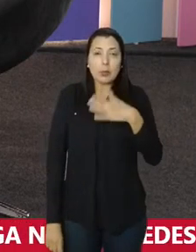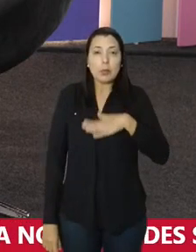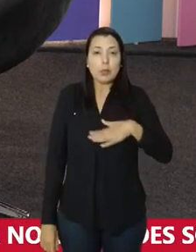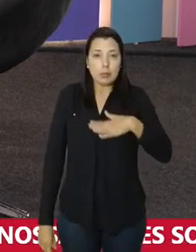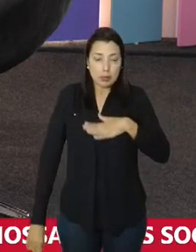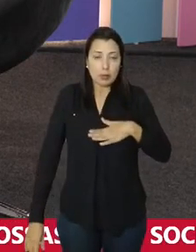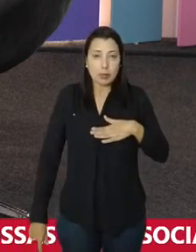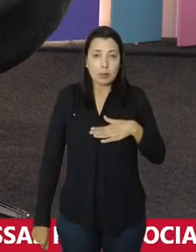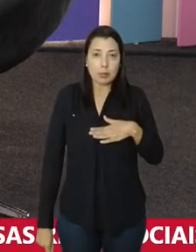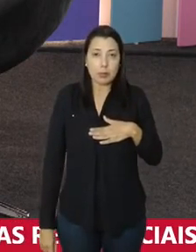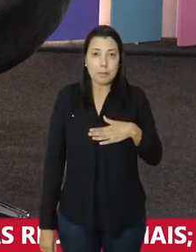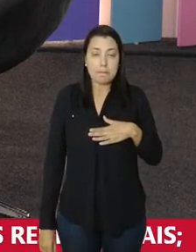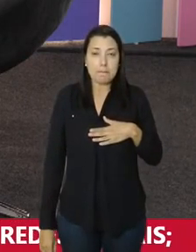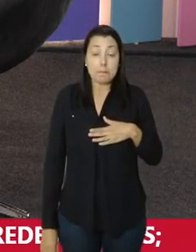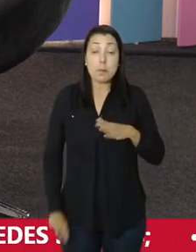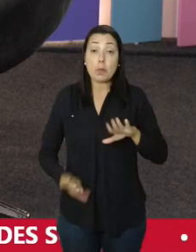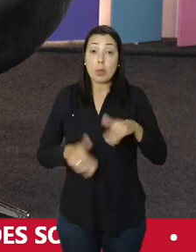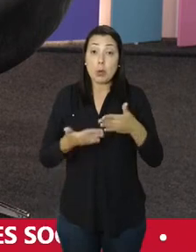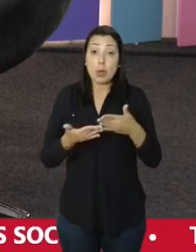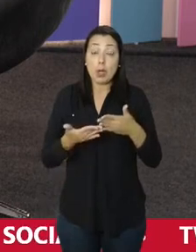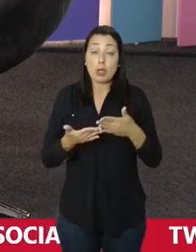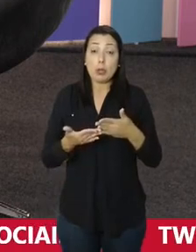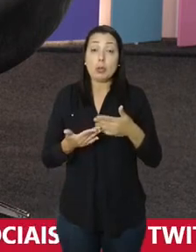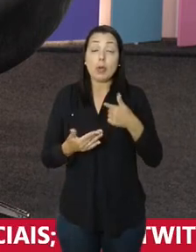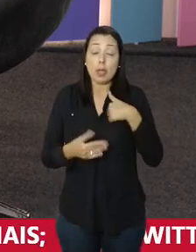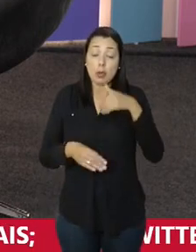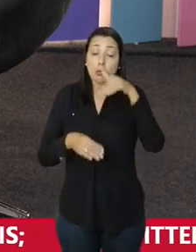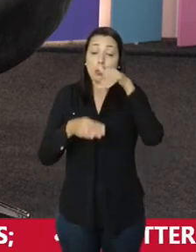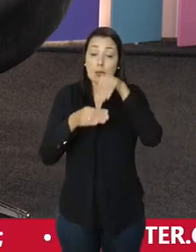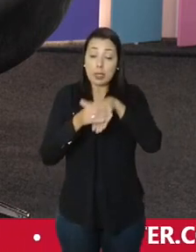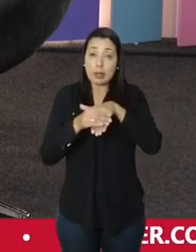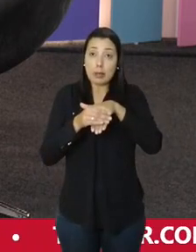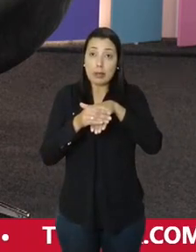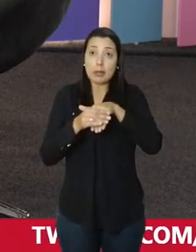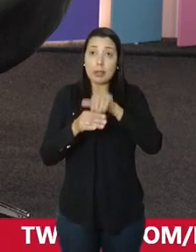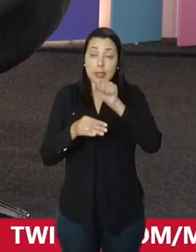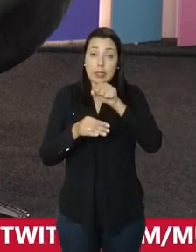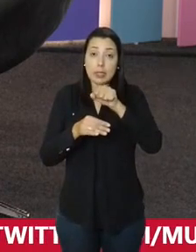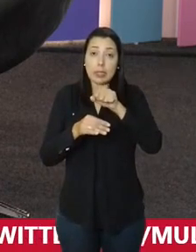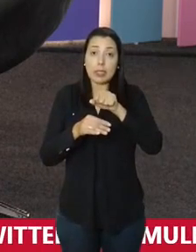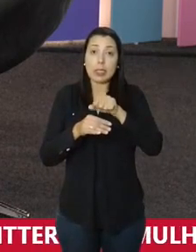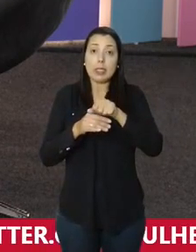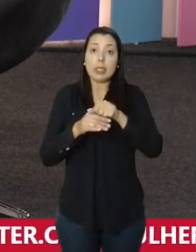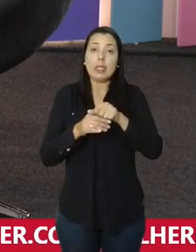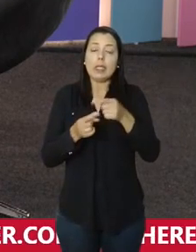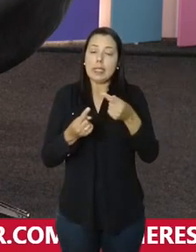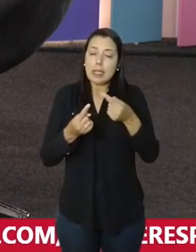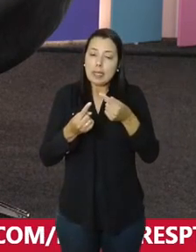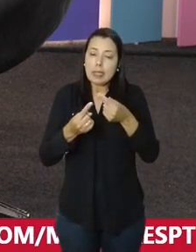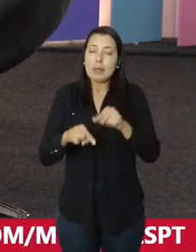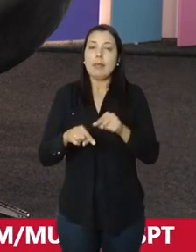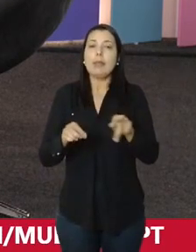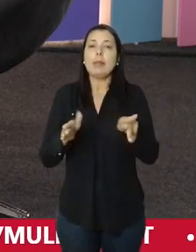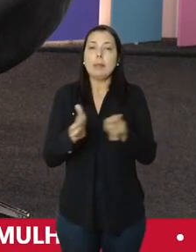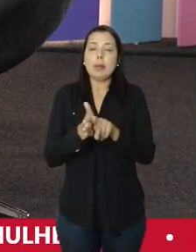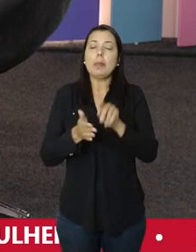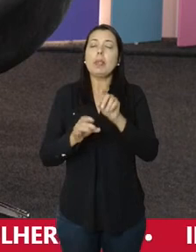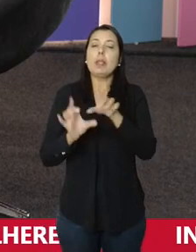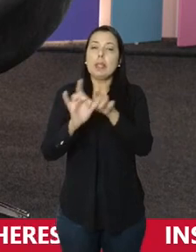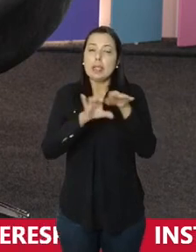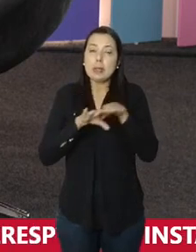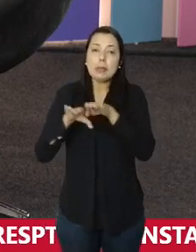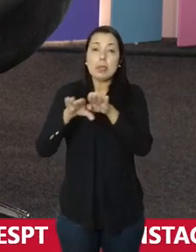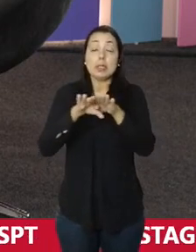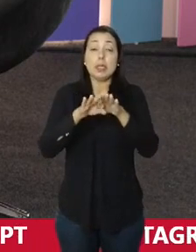agosto, quando dava meu voto firme na defesa da democracia, na